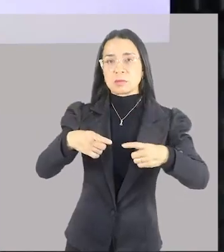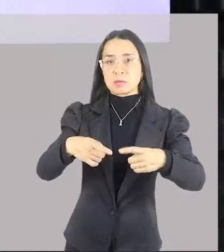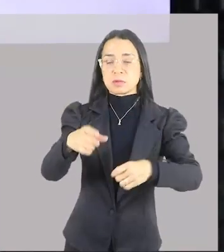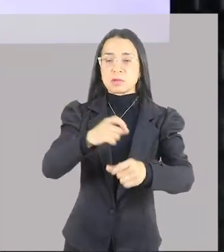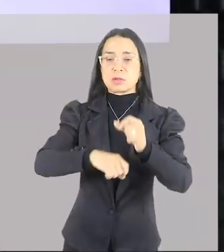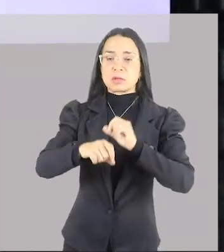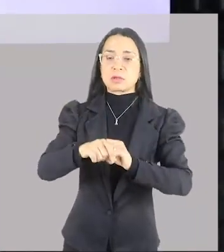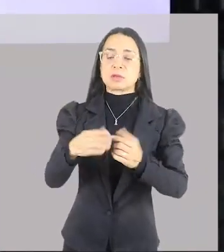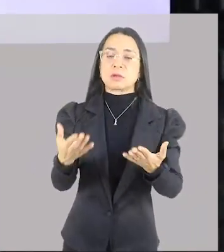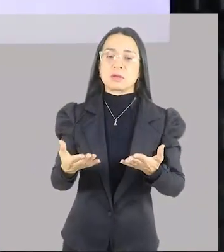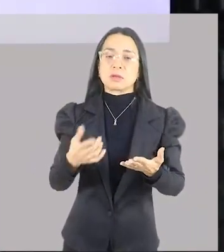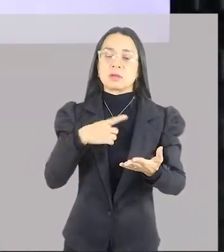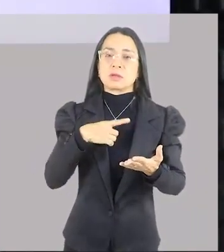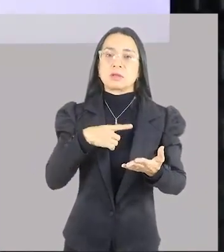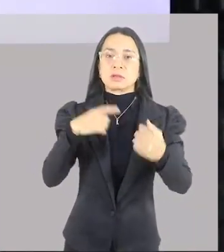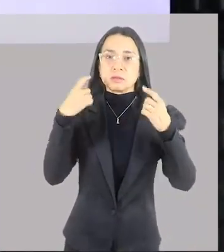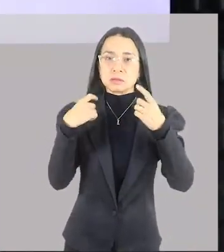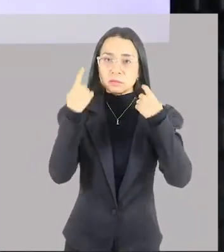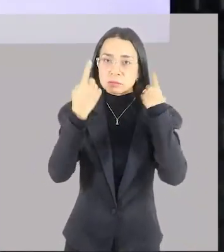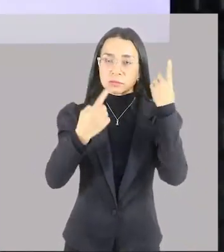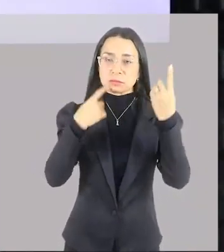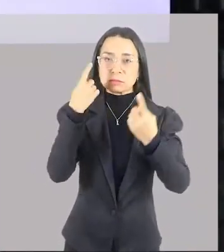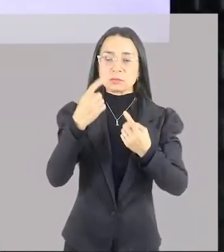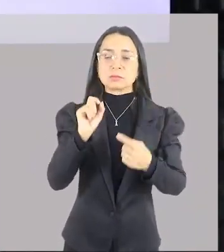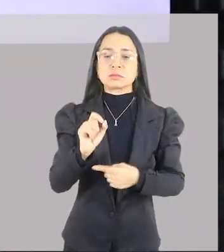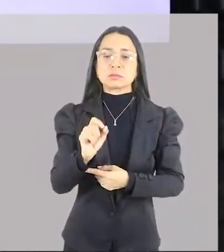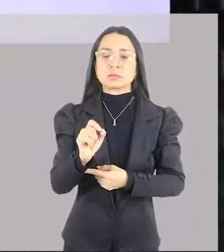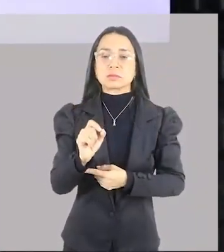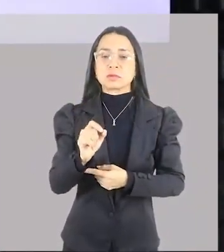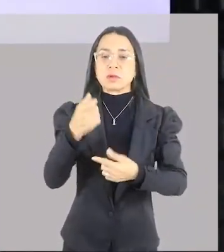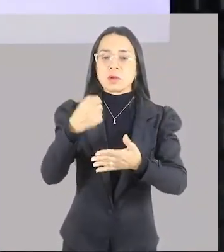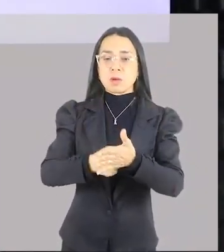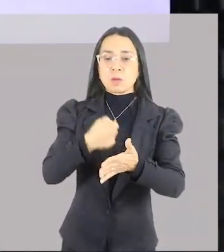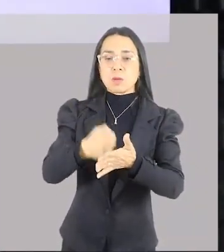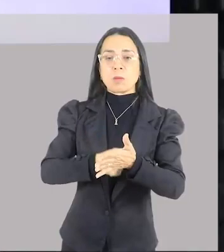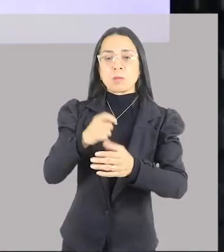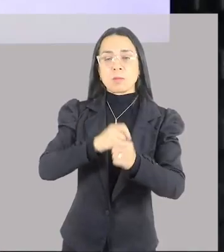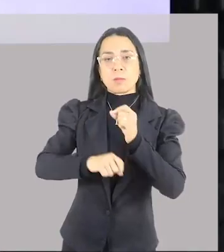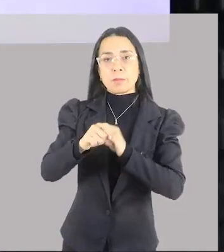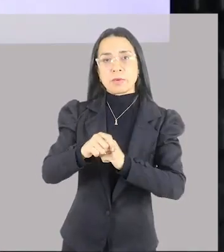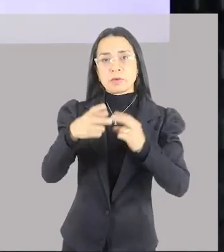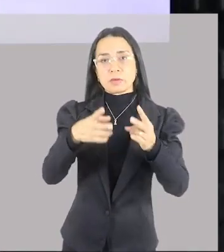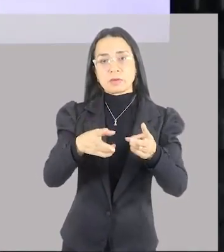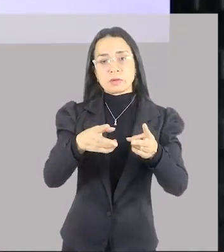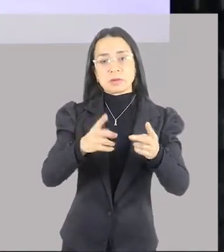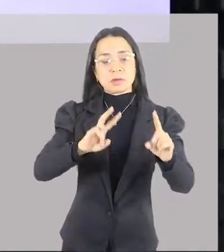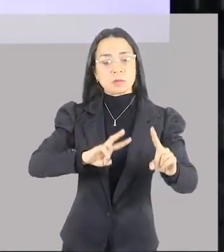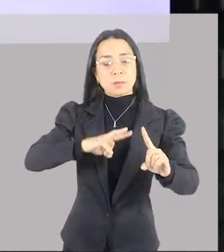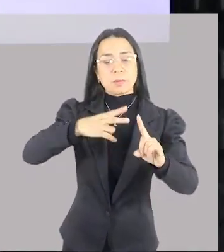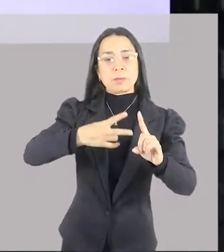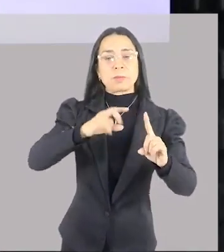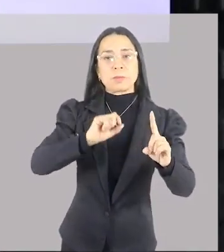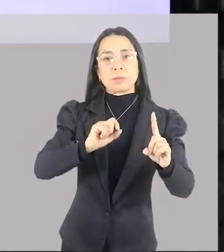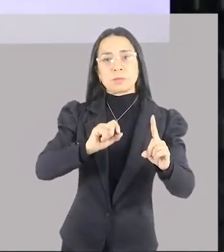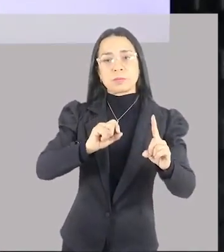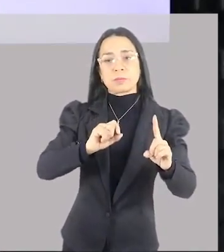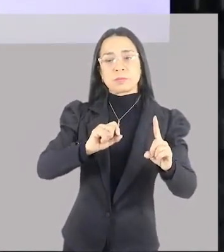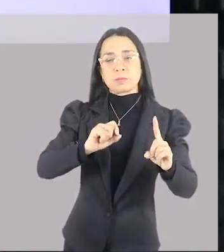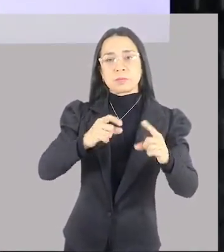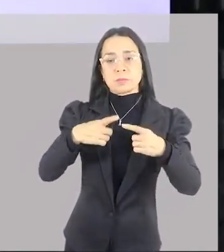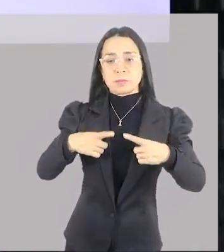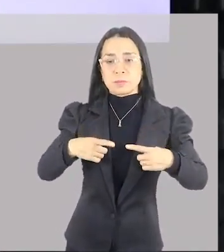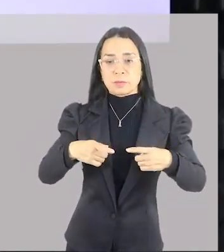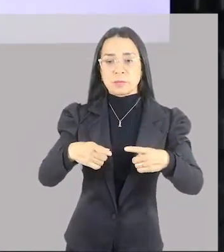o dadaísmo ele tem essa preocupação, né? De combate a essa perspectiva, né? Bélica,